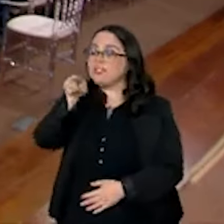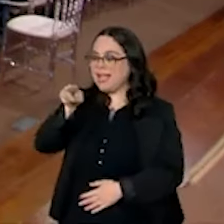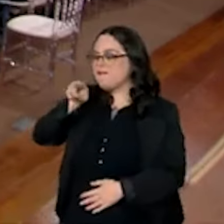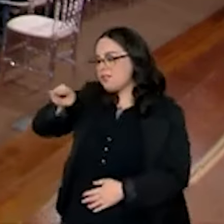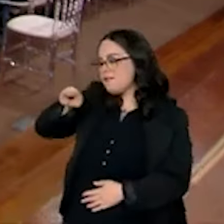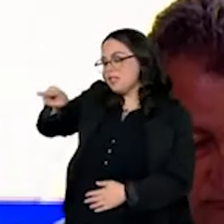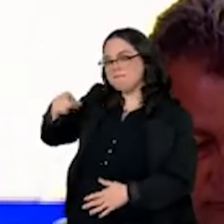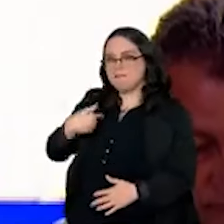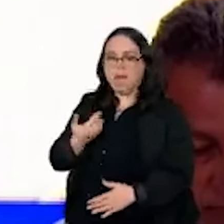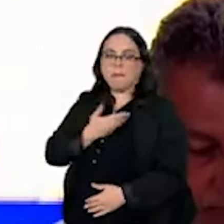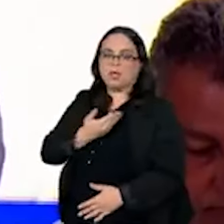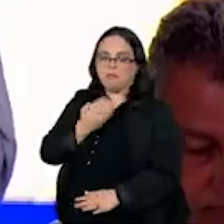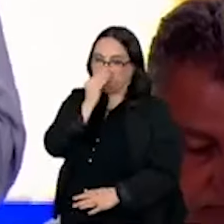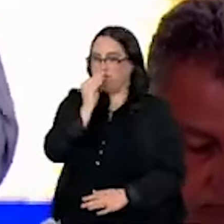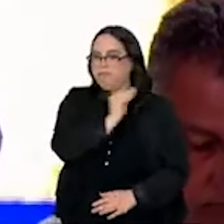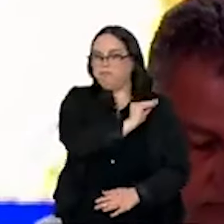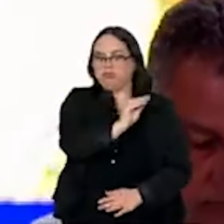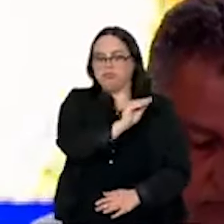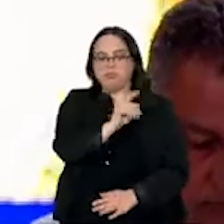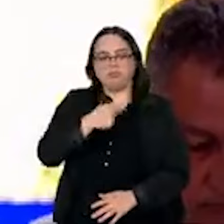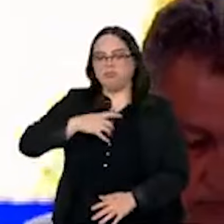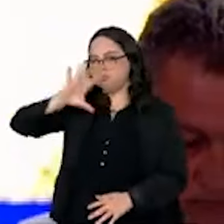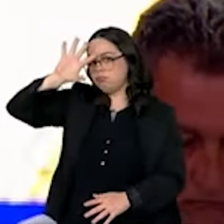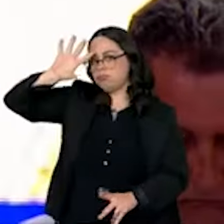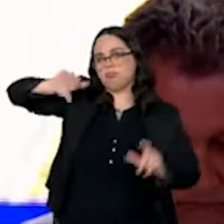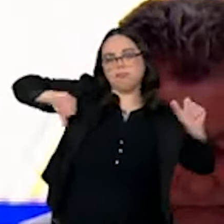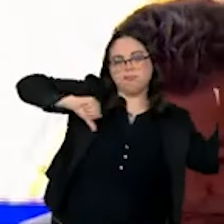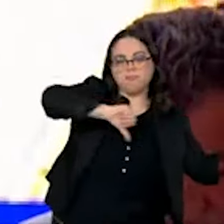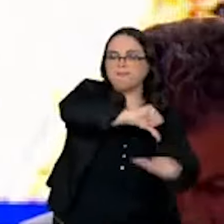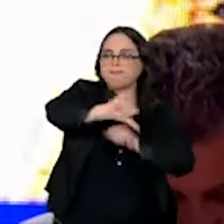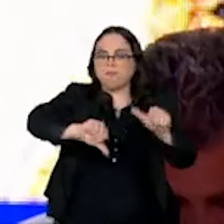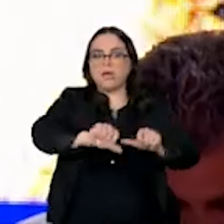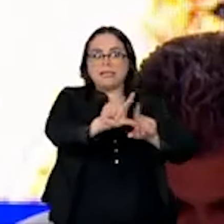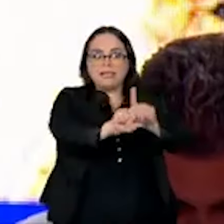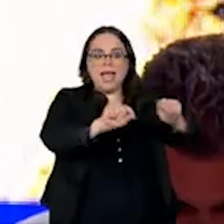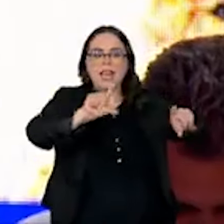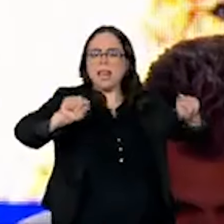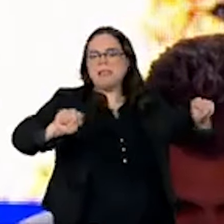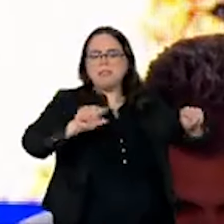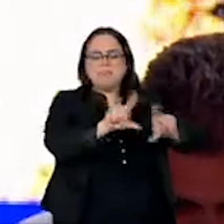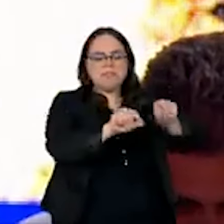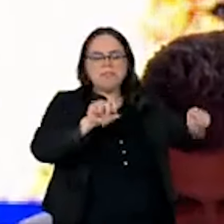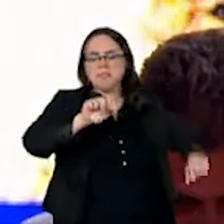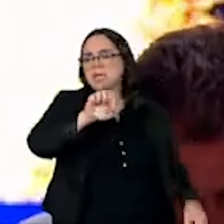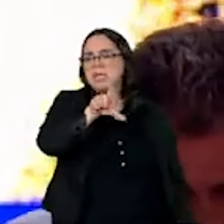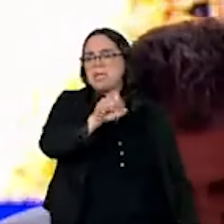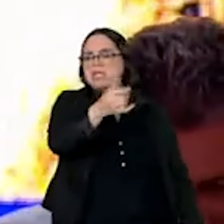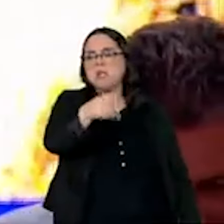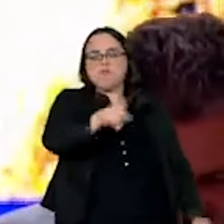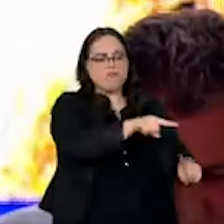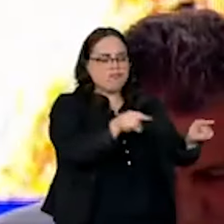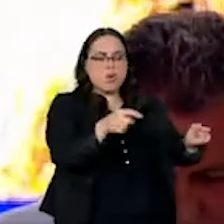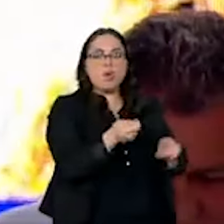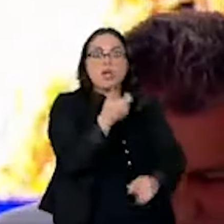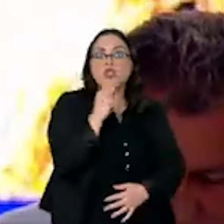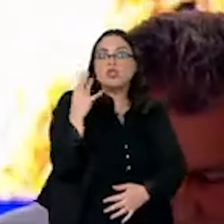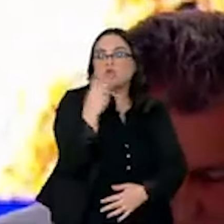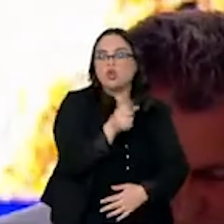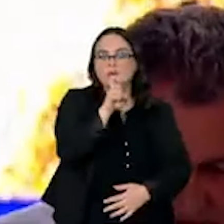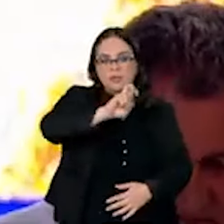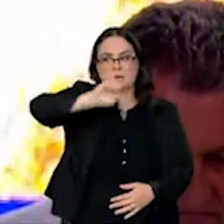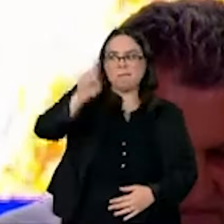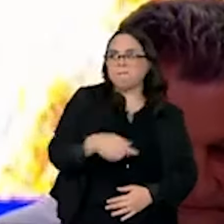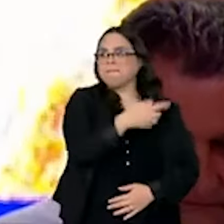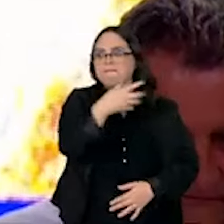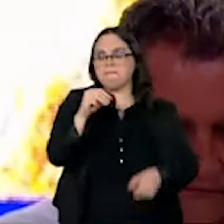isso ou aquilo. Eu resolvi fazer uma seleção. E quase todos os